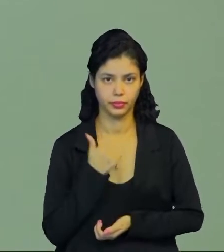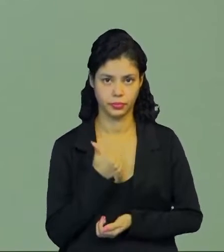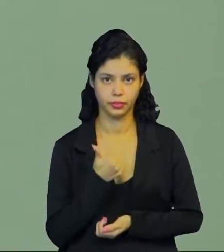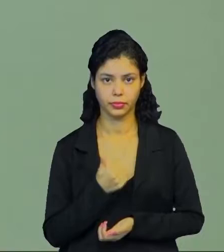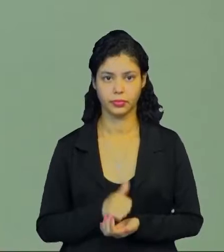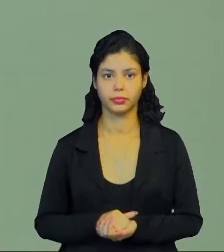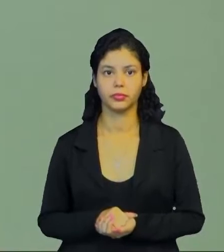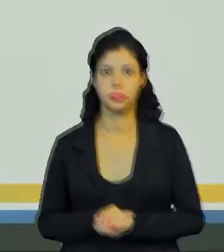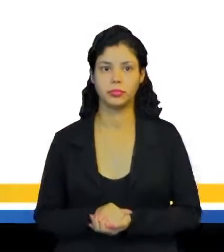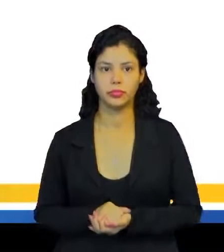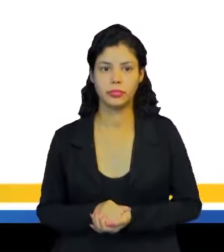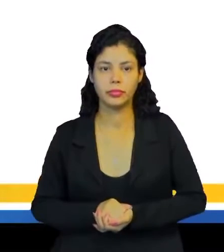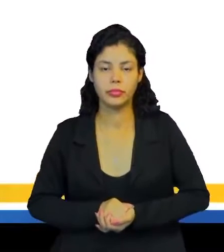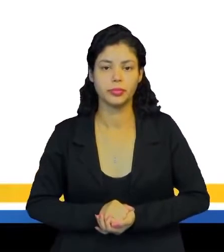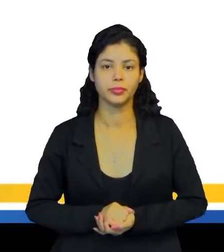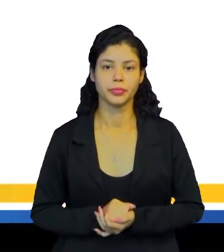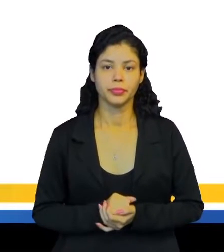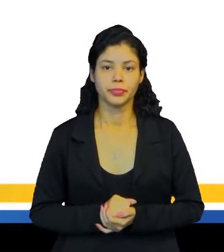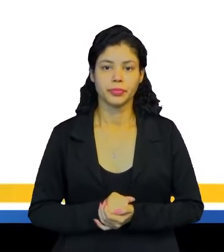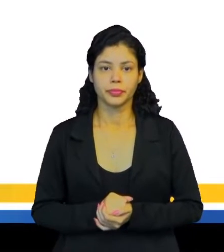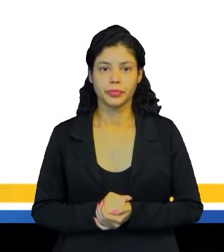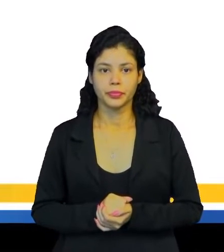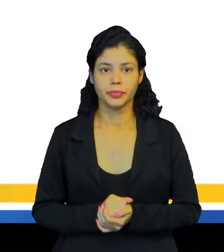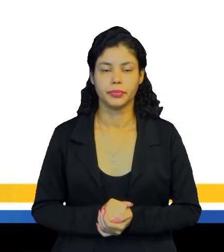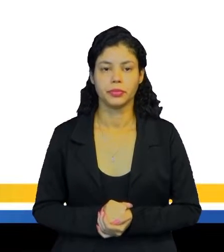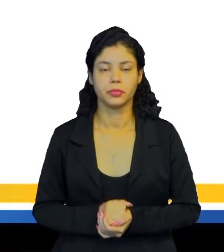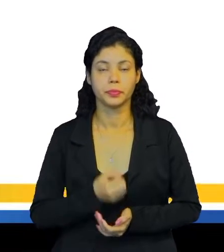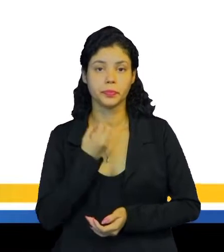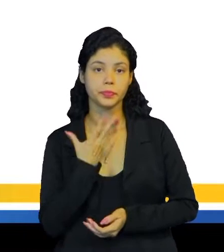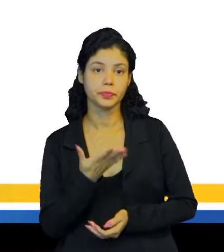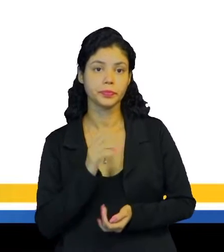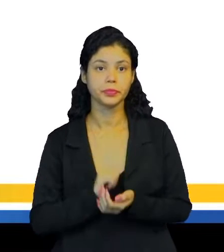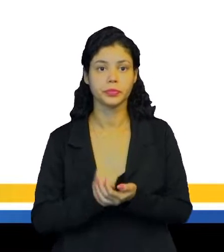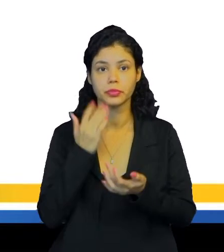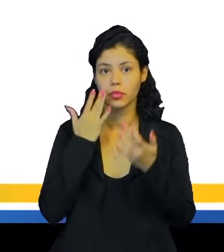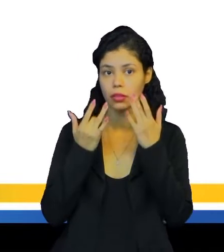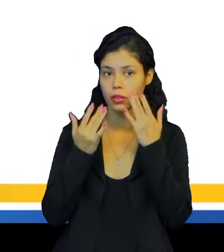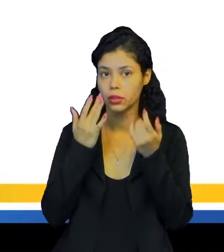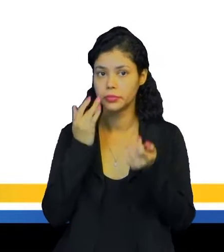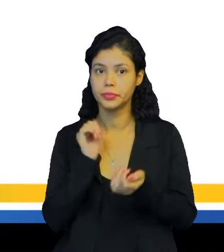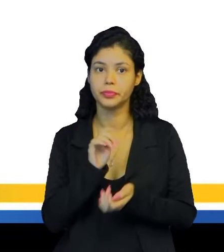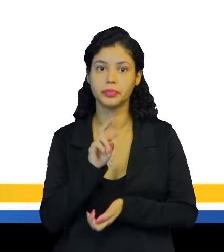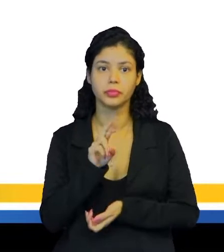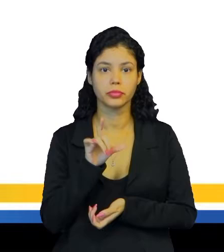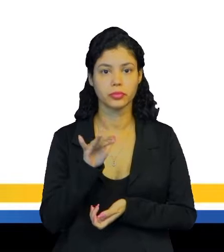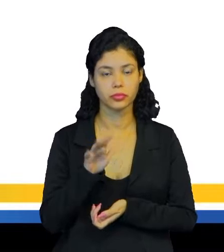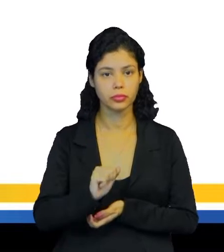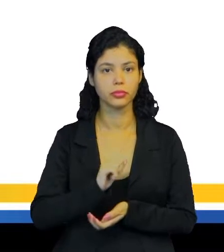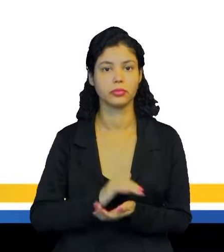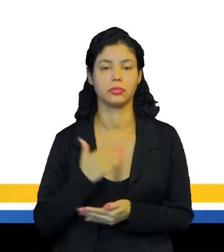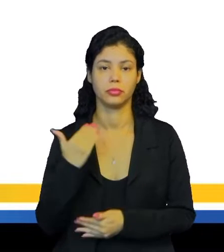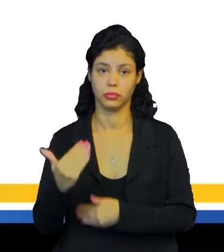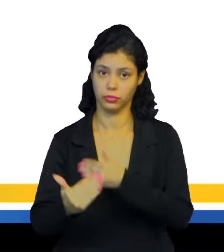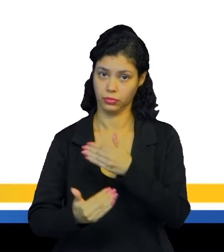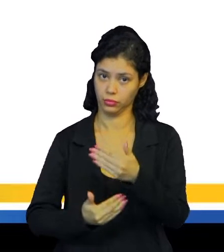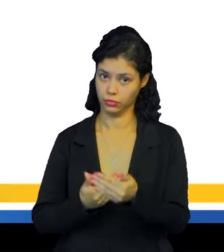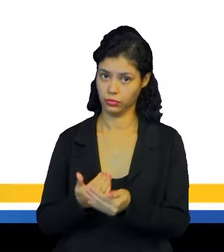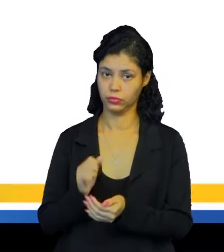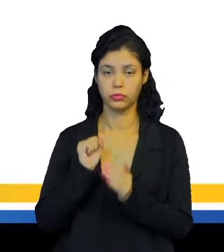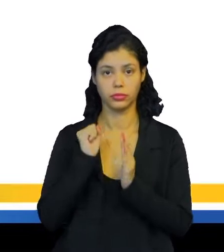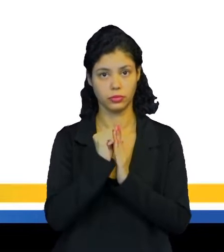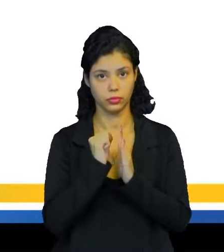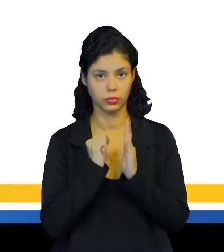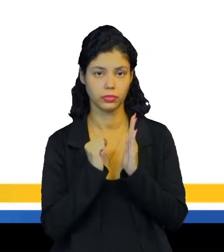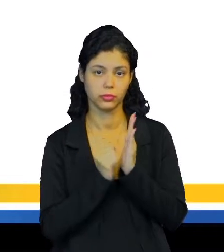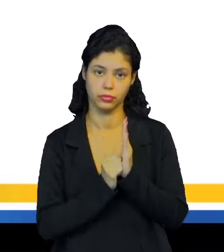beleza? Então, vamos lá. Bom, teatro realista, tá? O teatro realista se